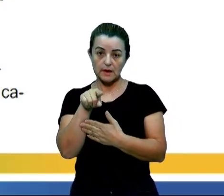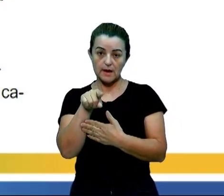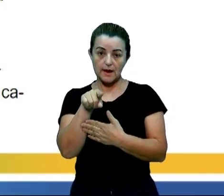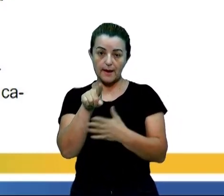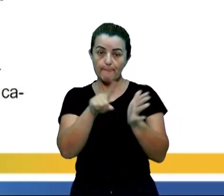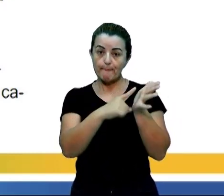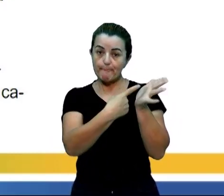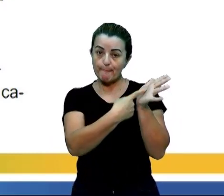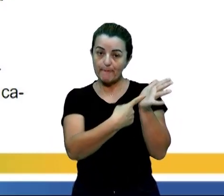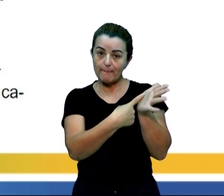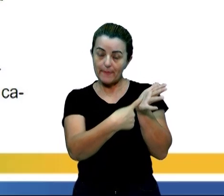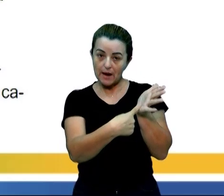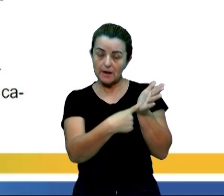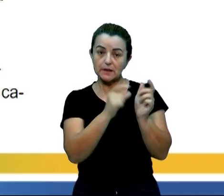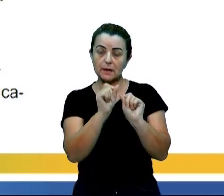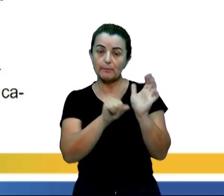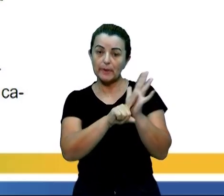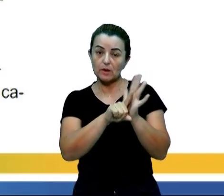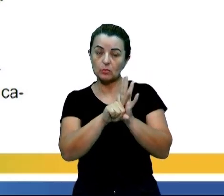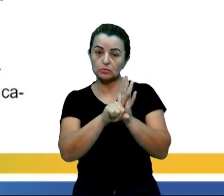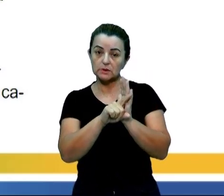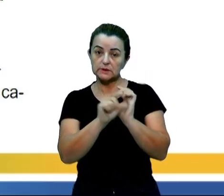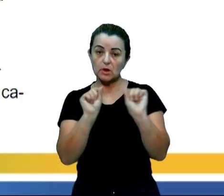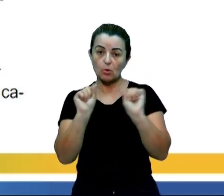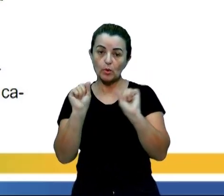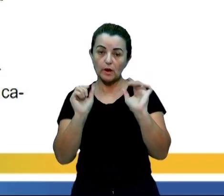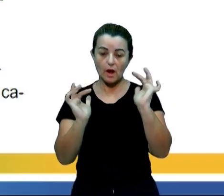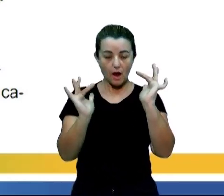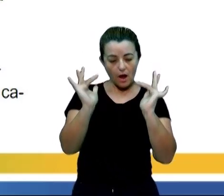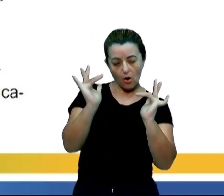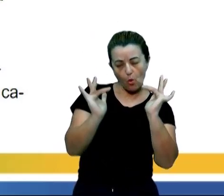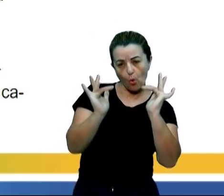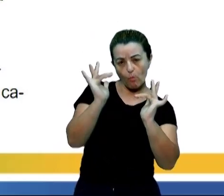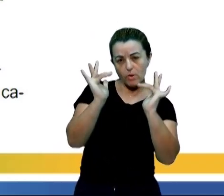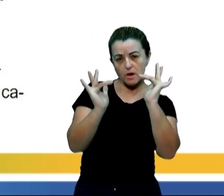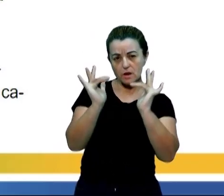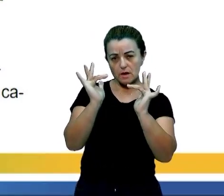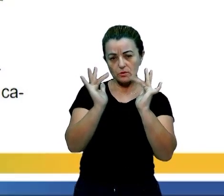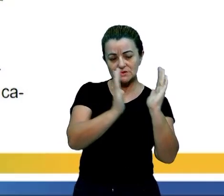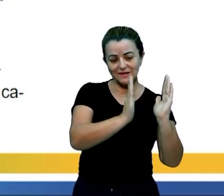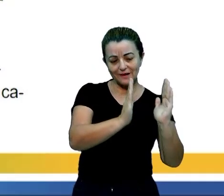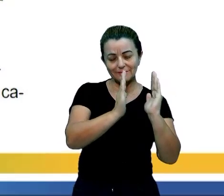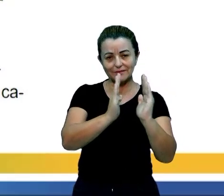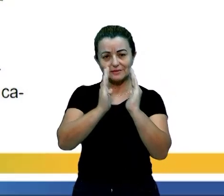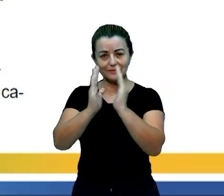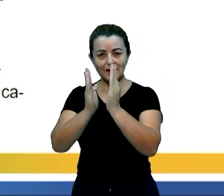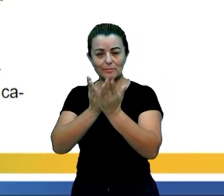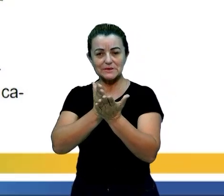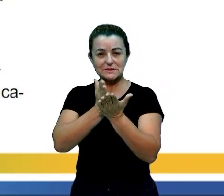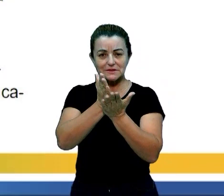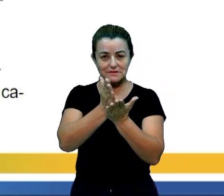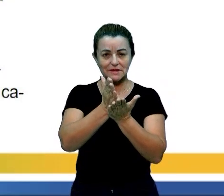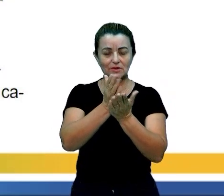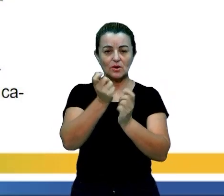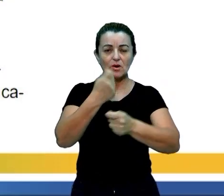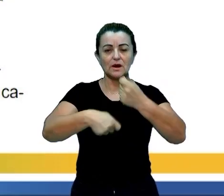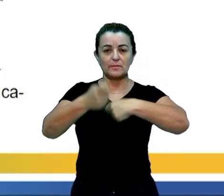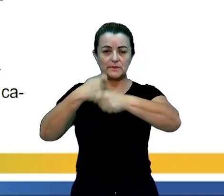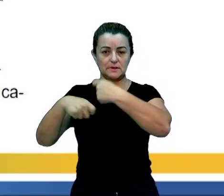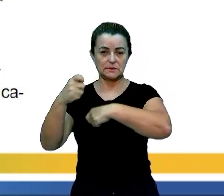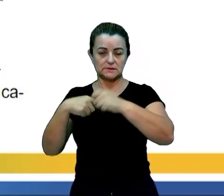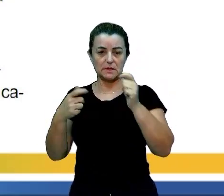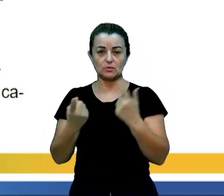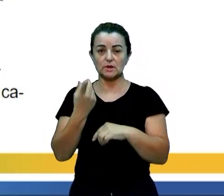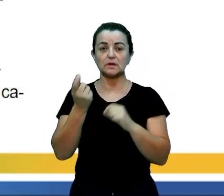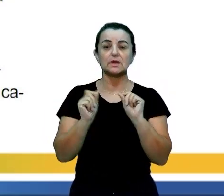marque a questão que relaciona as etapas seguidas relacionadas ao capitalismo, né, que está